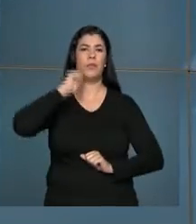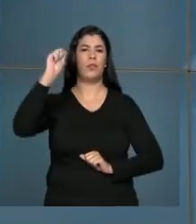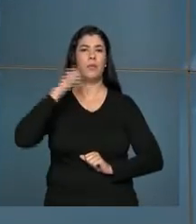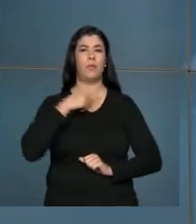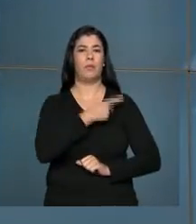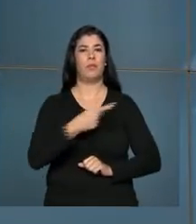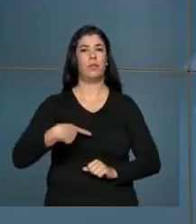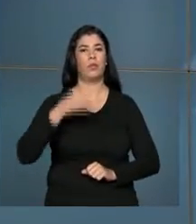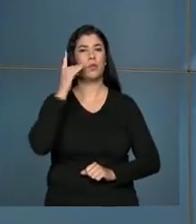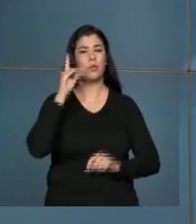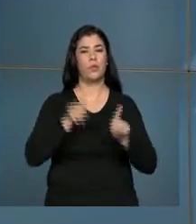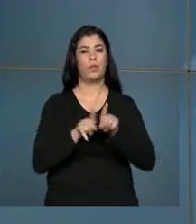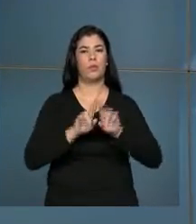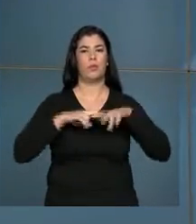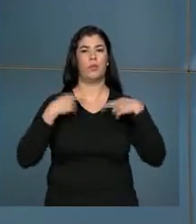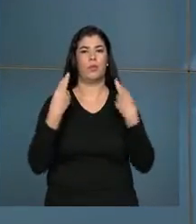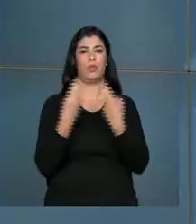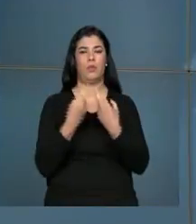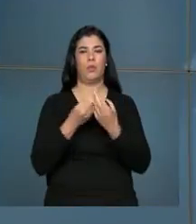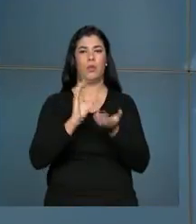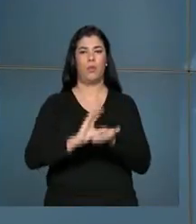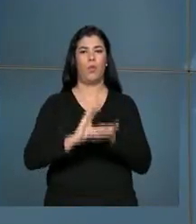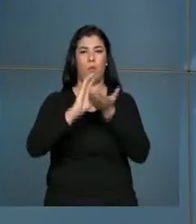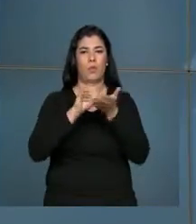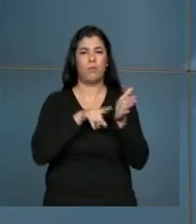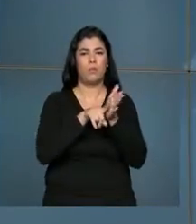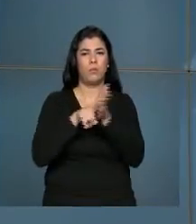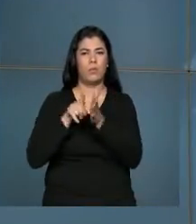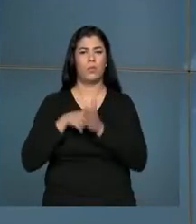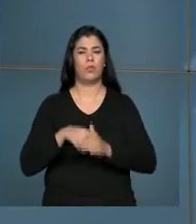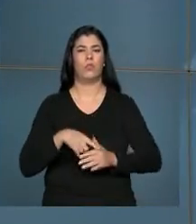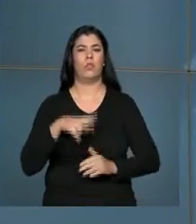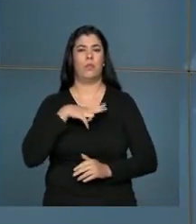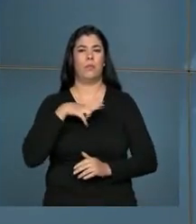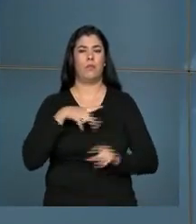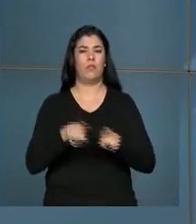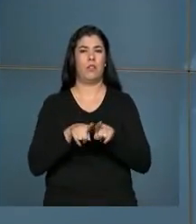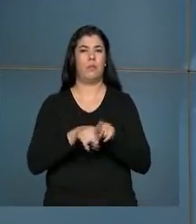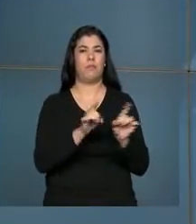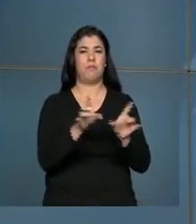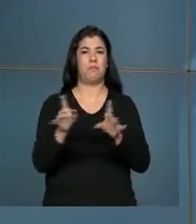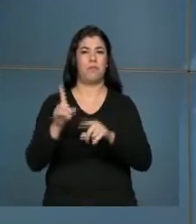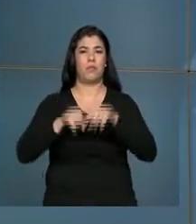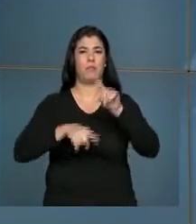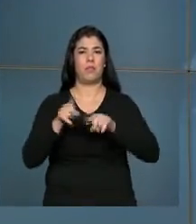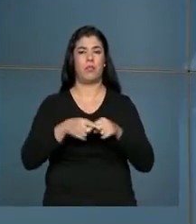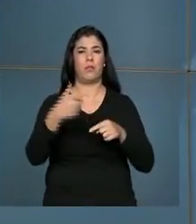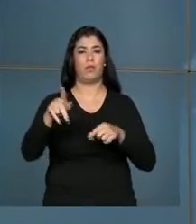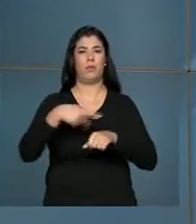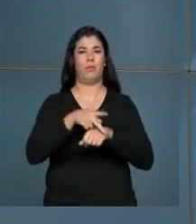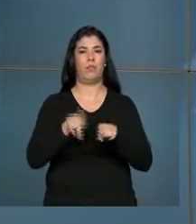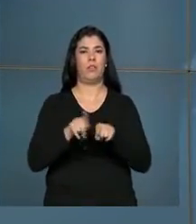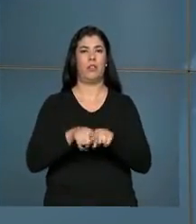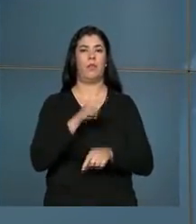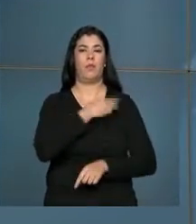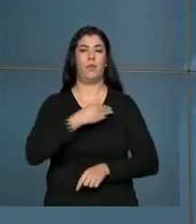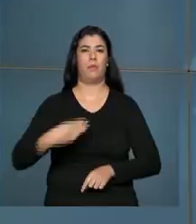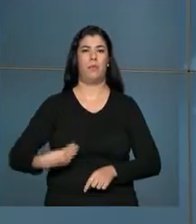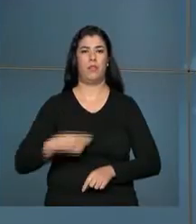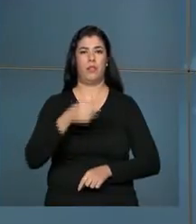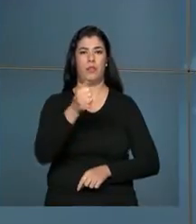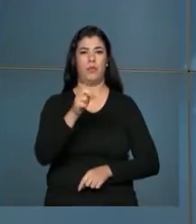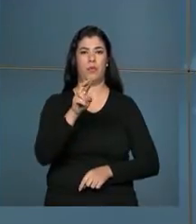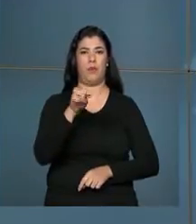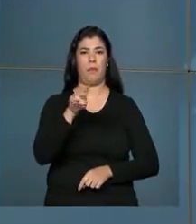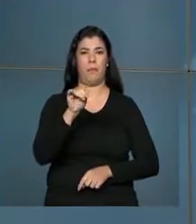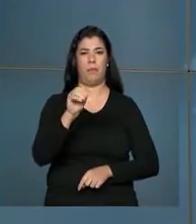se reuniu com o Conselho Consultivo do Setor Privado para o Comércio Exterior, junto com o ministro da área, Armando Monteiro. Na reunião foi